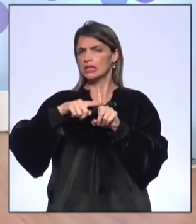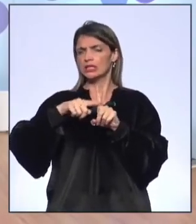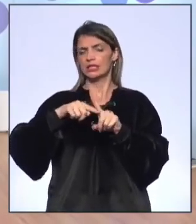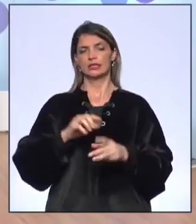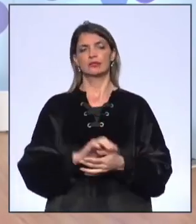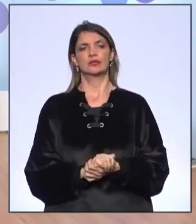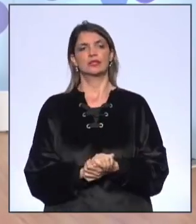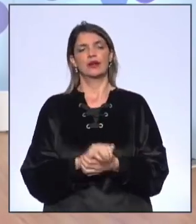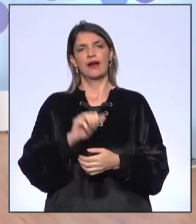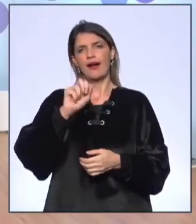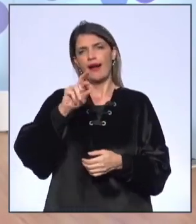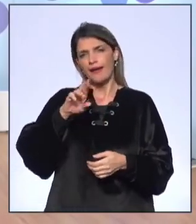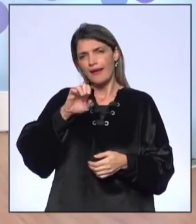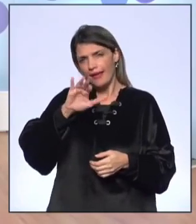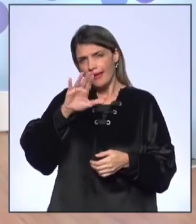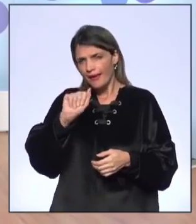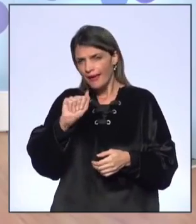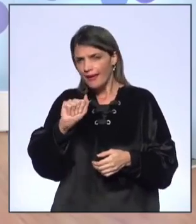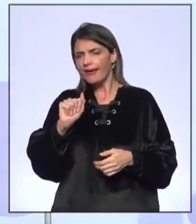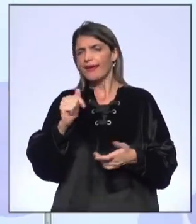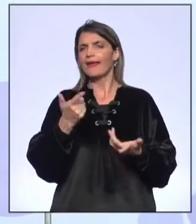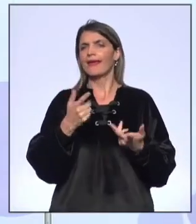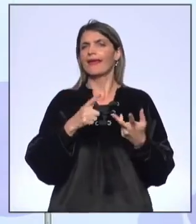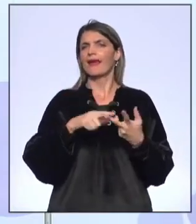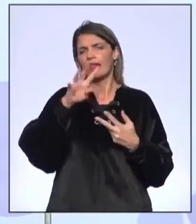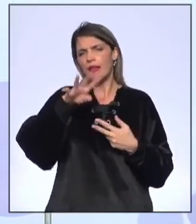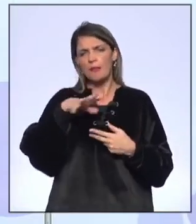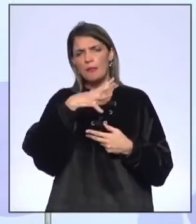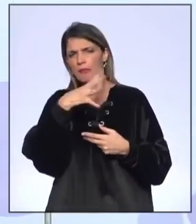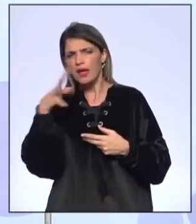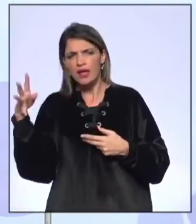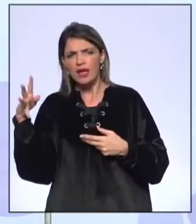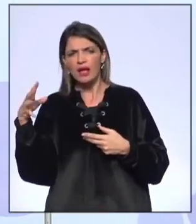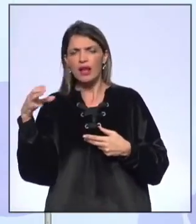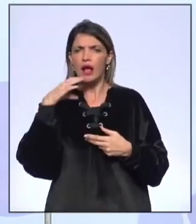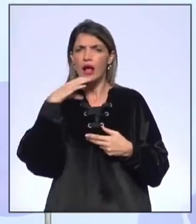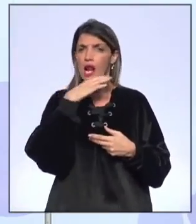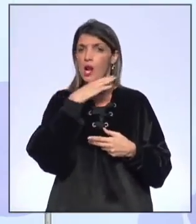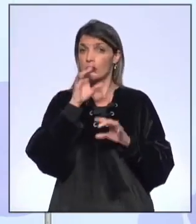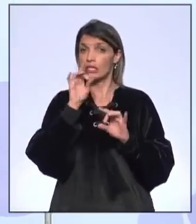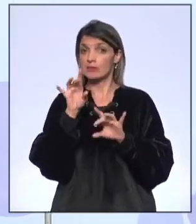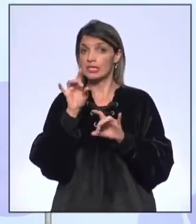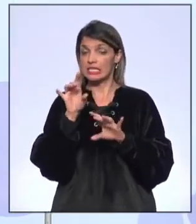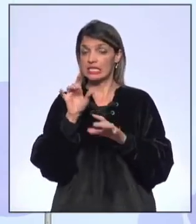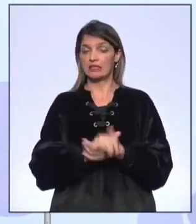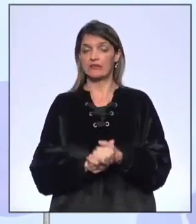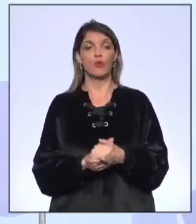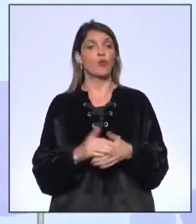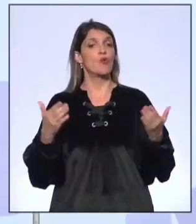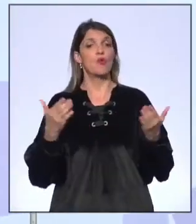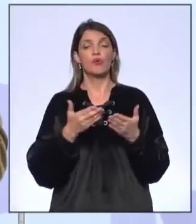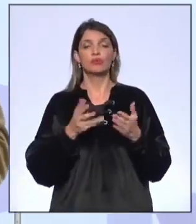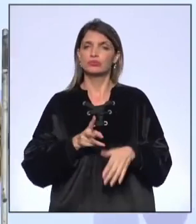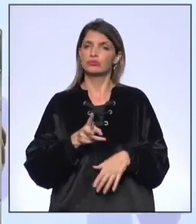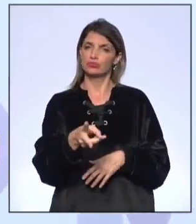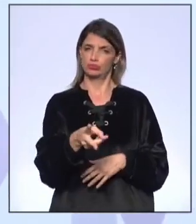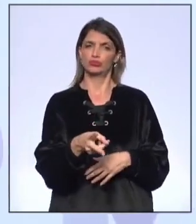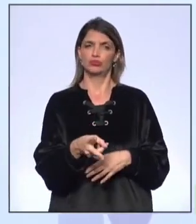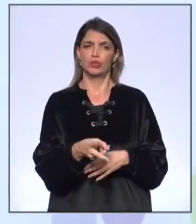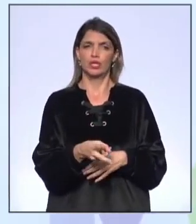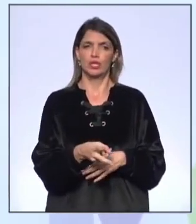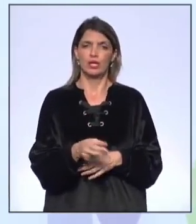questão da areia, falamos da questão das tabelas, do calor específico para vocês. Hoje a gente vai dar continuidade, vamos falar